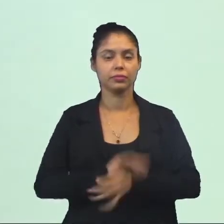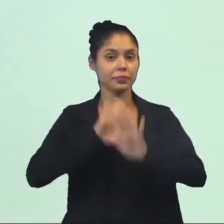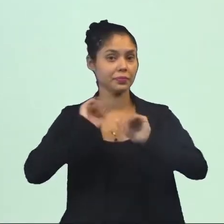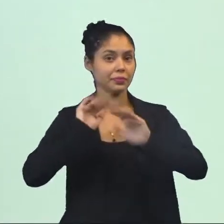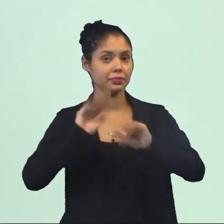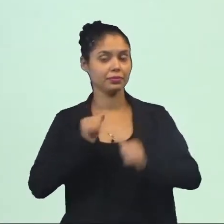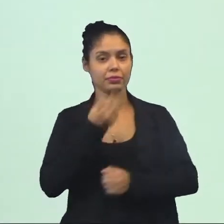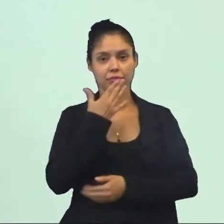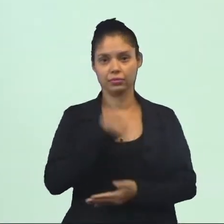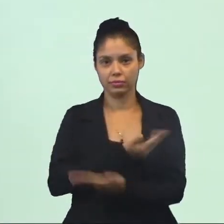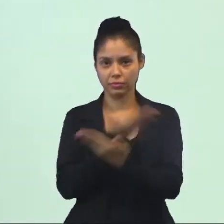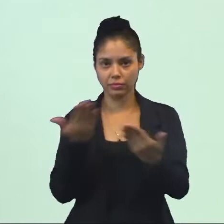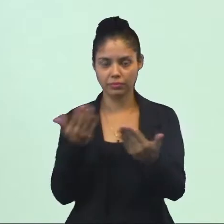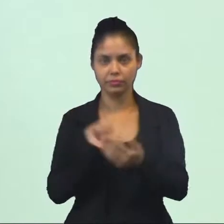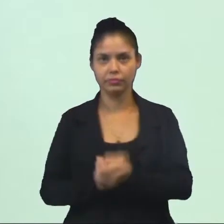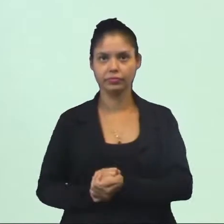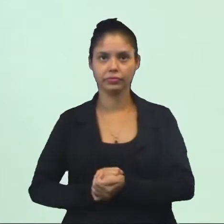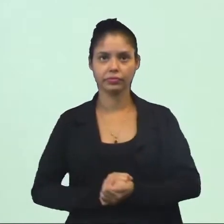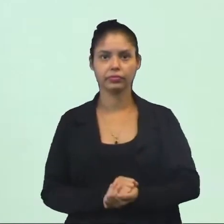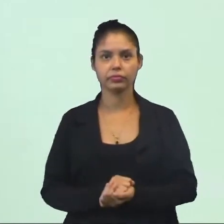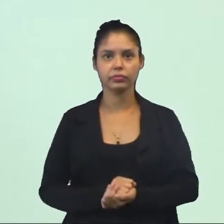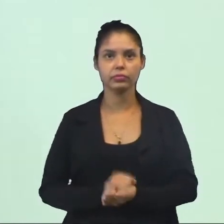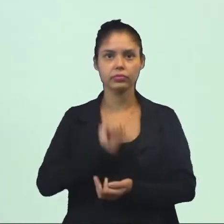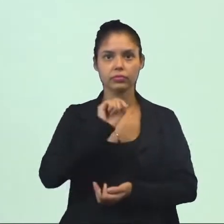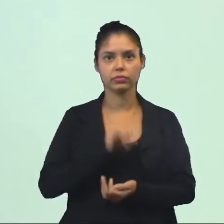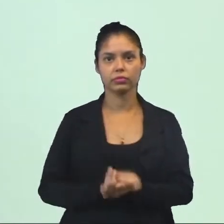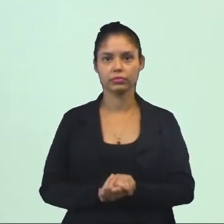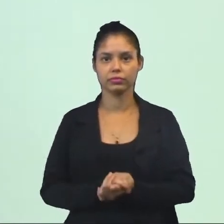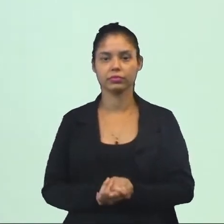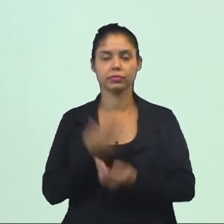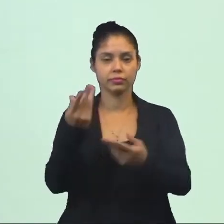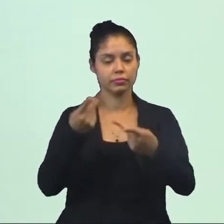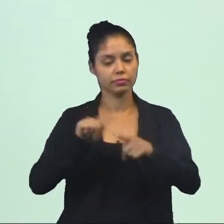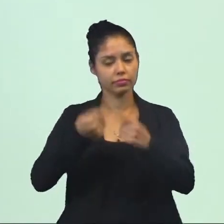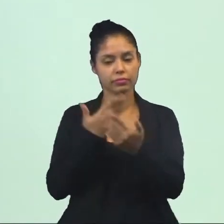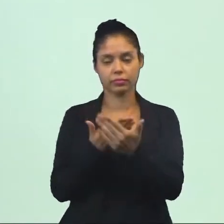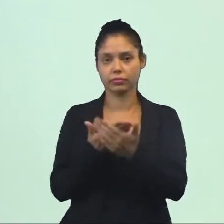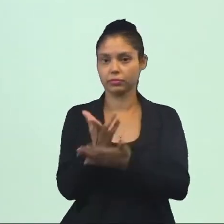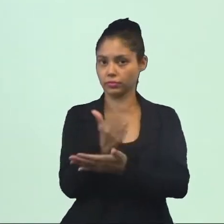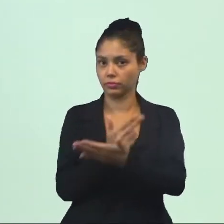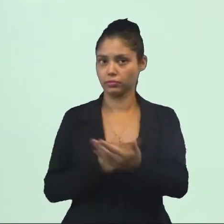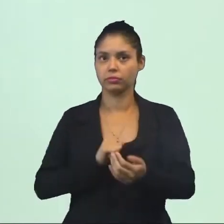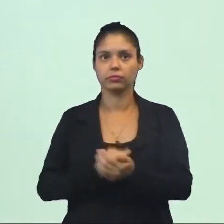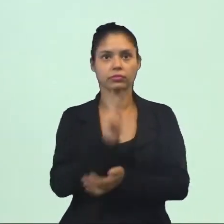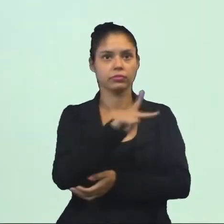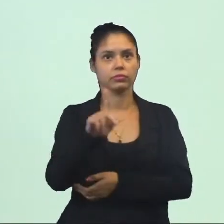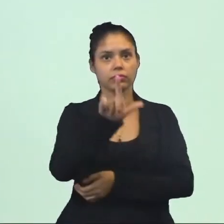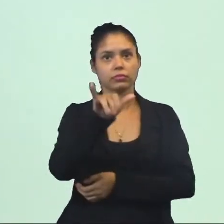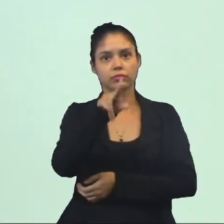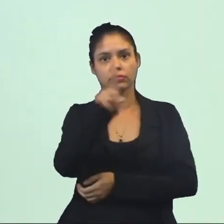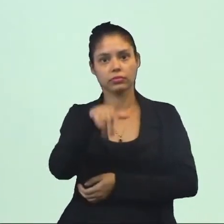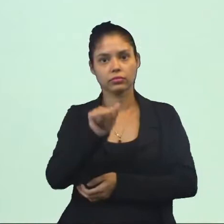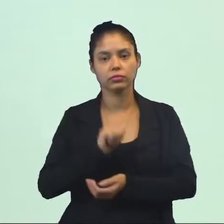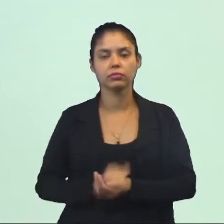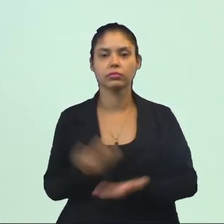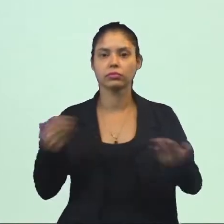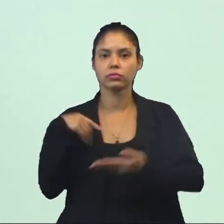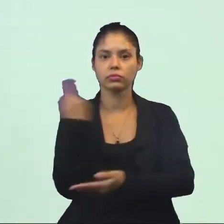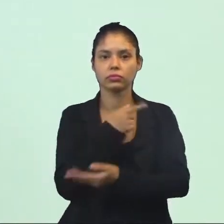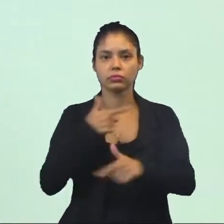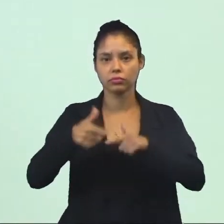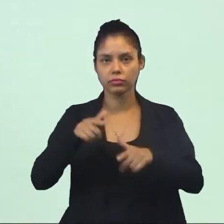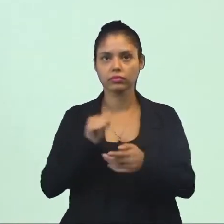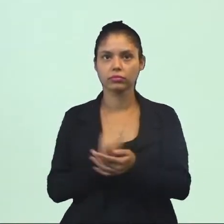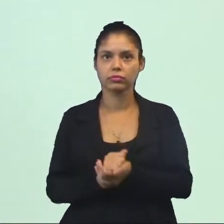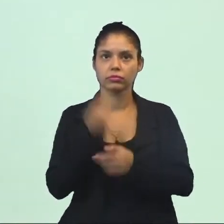o Olá pessoal tudo bem com vocês bem-vindo para mais uma aula de arte e música Eu Sou professor Luiz Moraes hoje